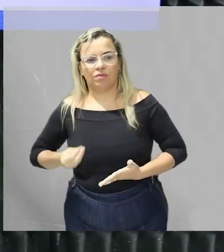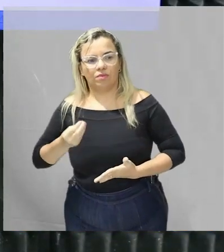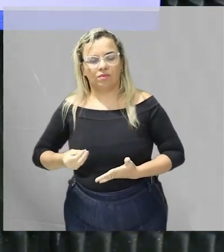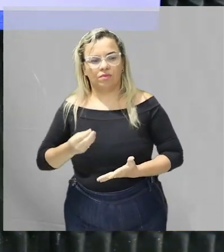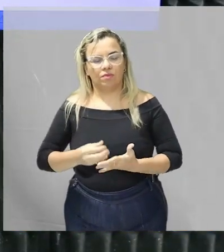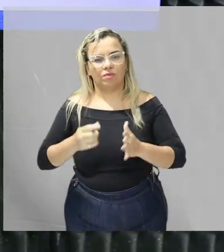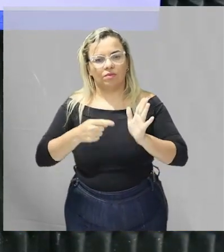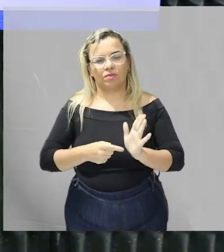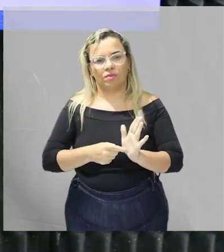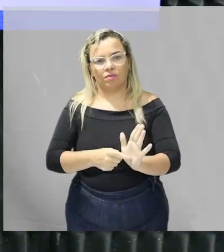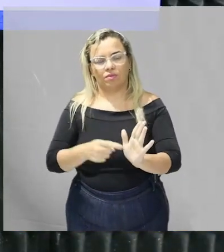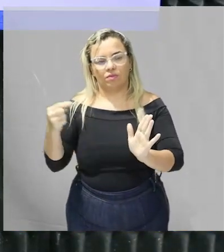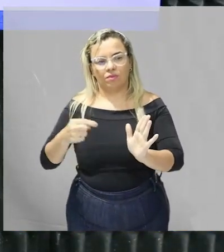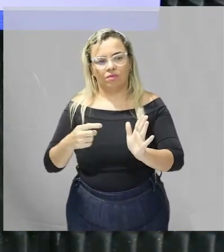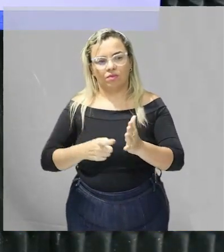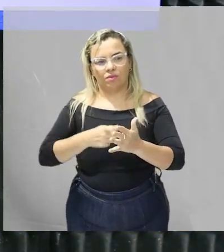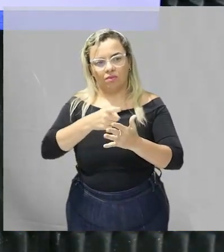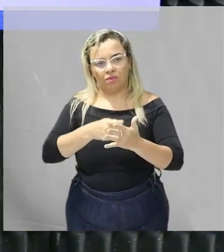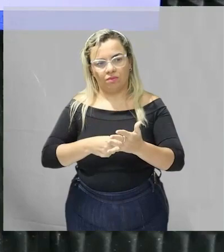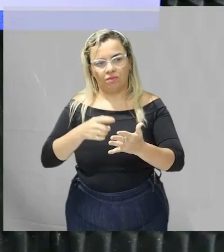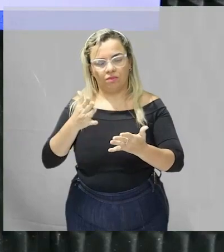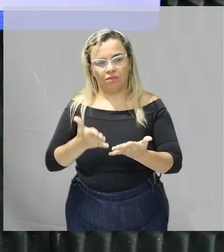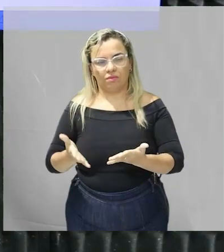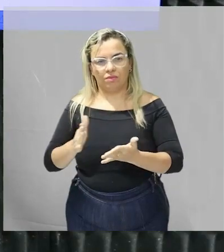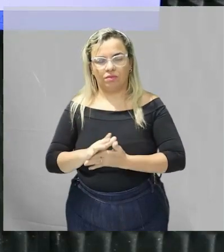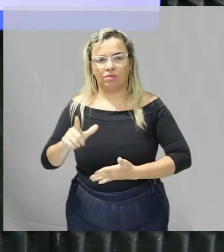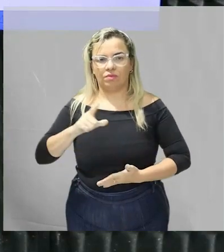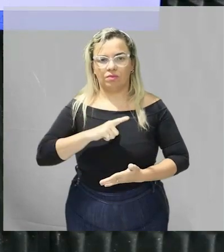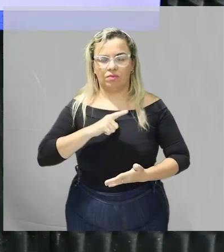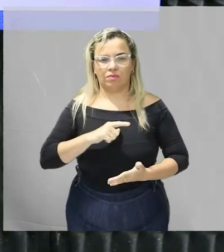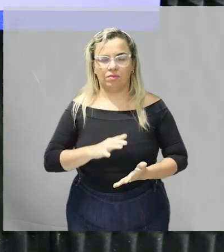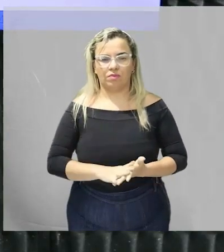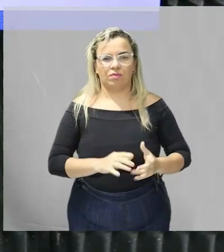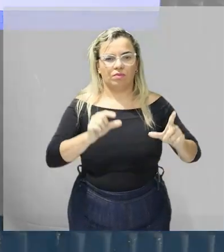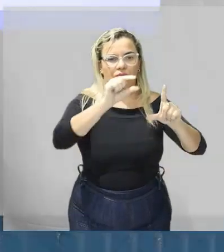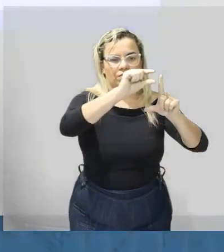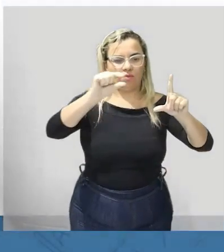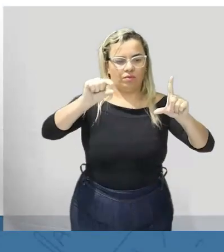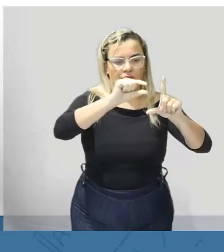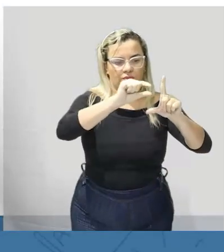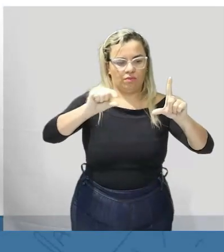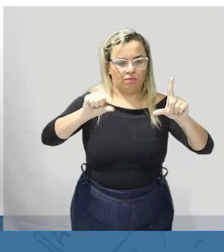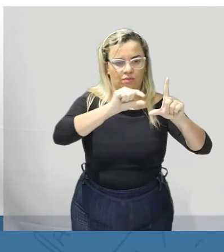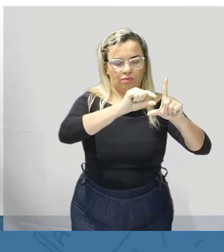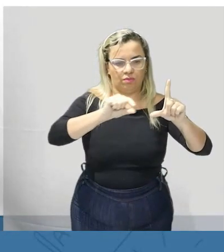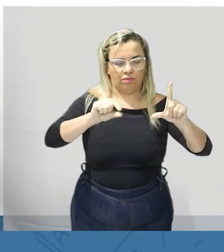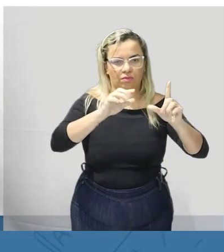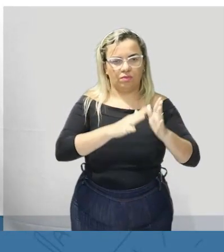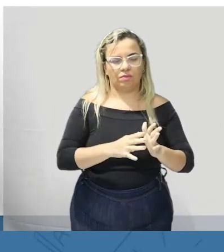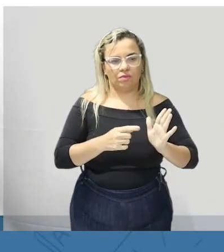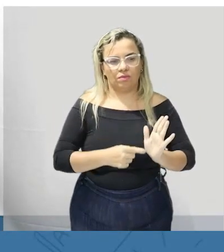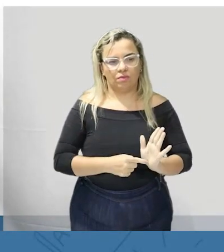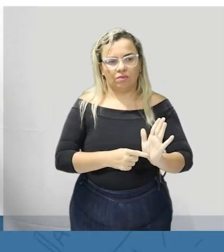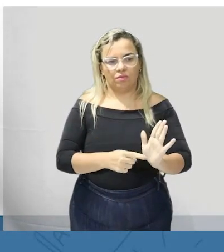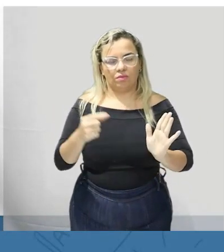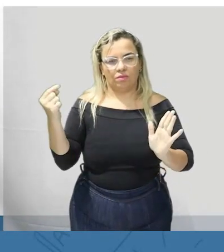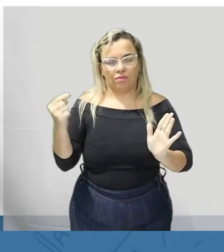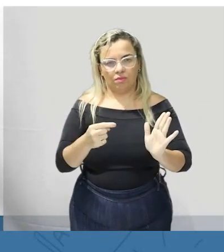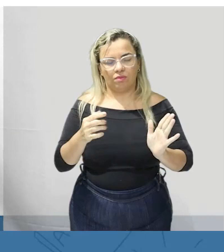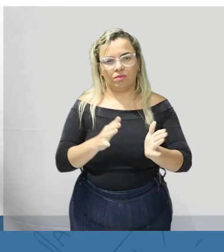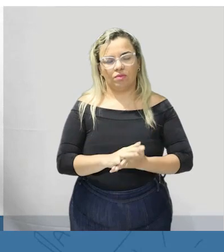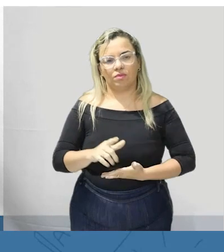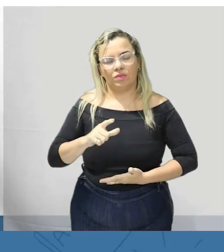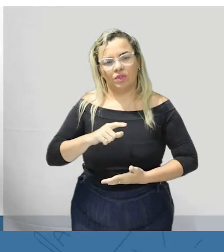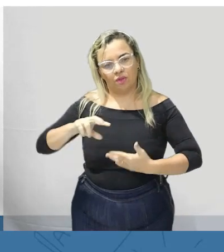vivenciam a situação apresentada é: eu tenho um quadro ali, né, que ele vai estar me mostrando uma realidade e isso vai trazer